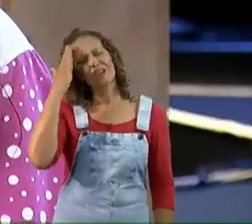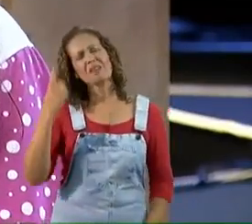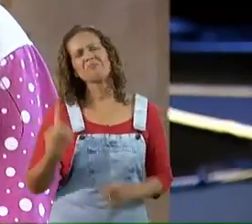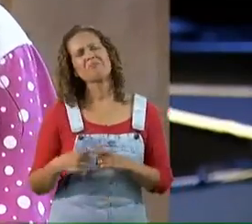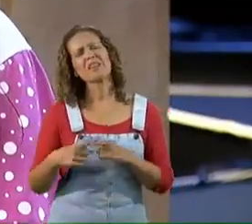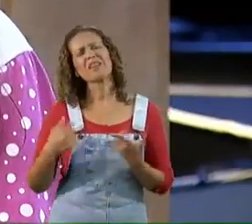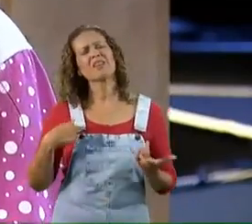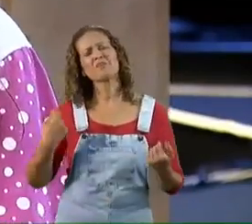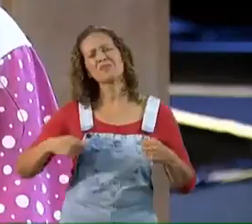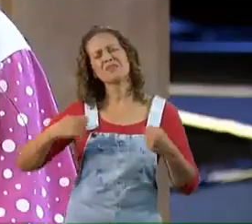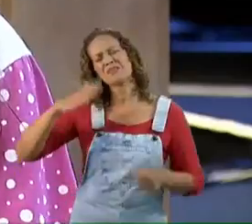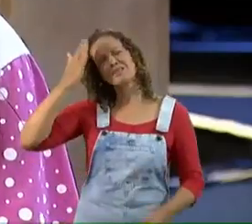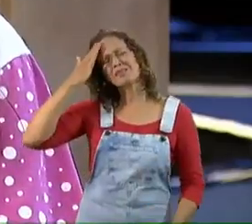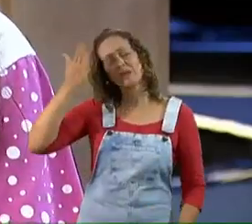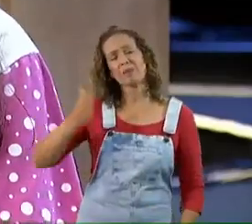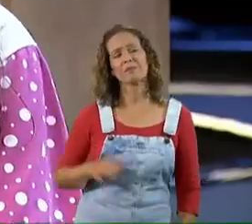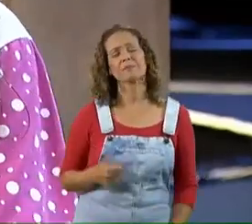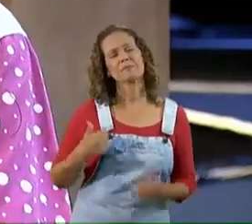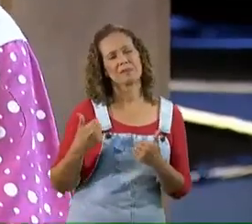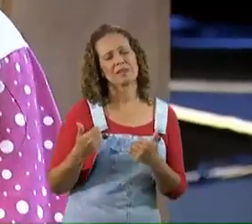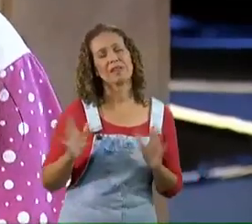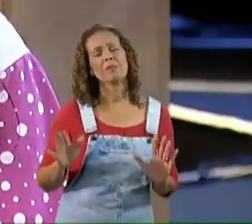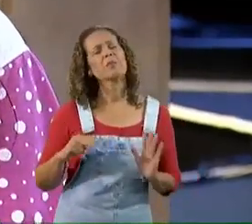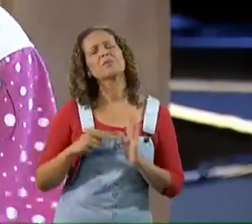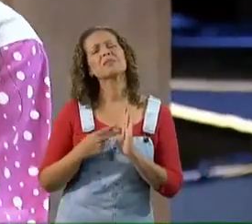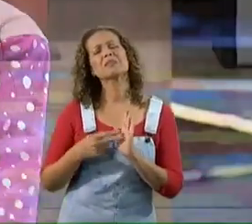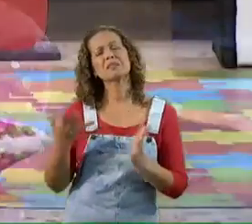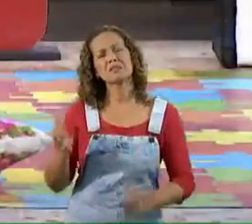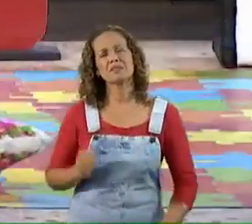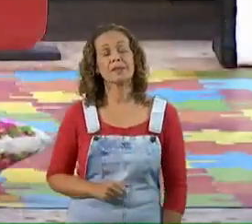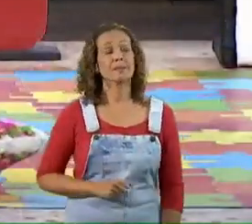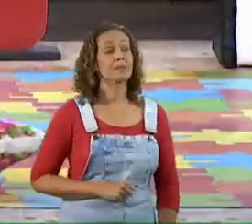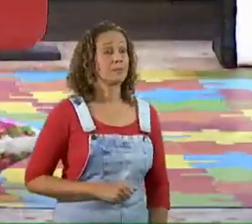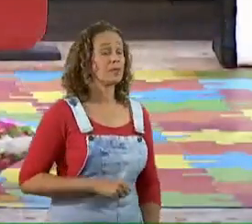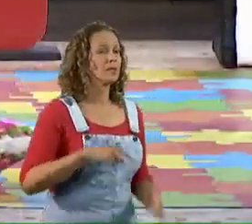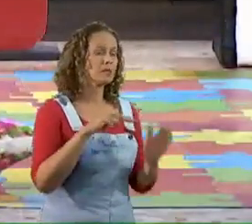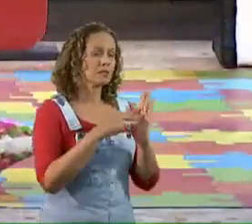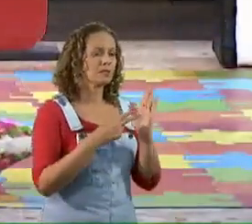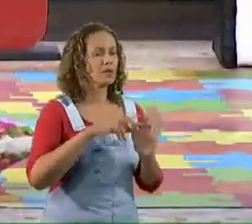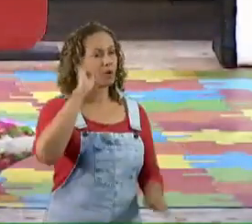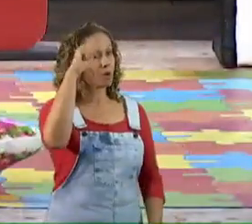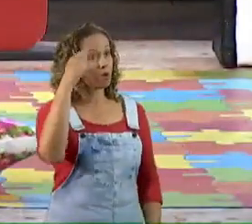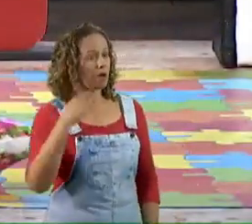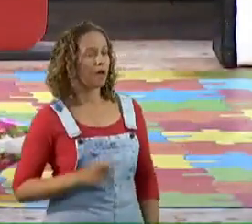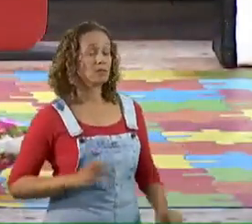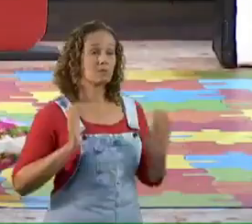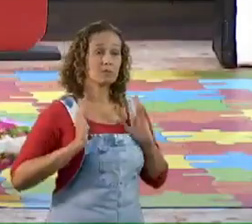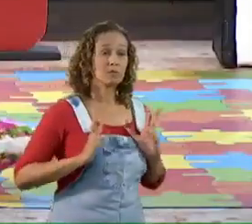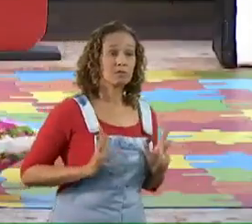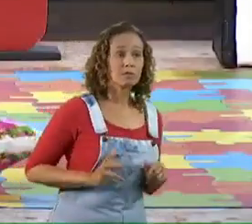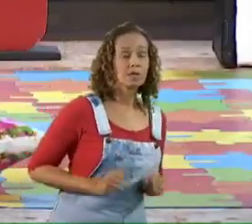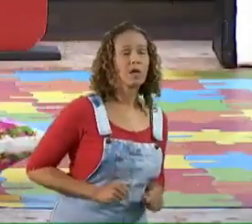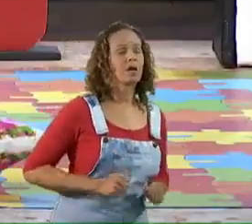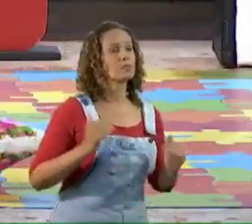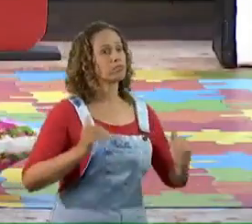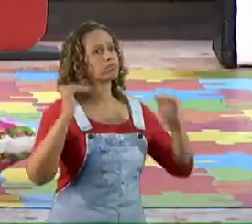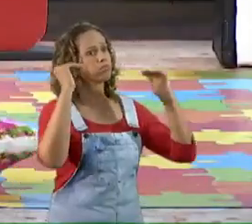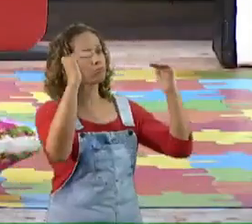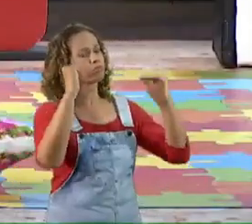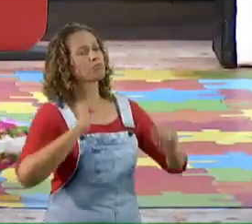saber. Mas, tá bom, me fale, o que significa? Quer dizer honrado, purificado,